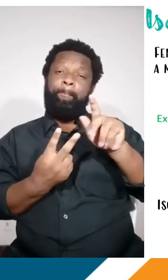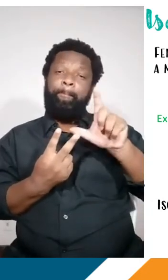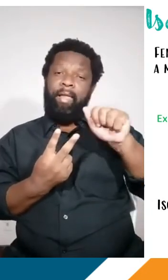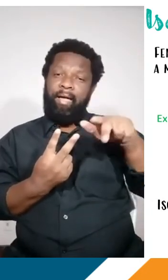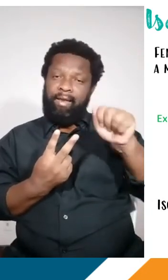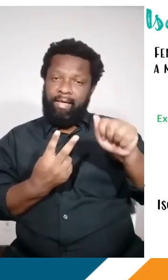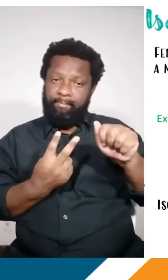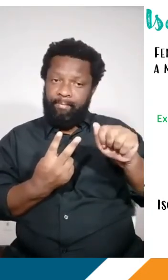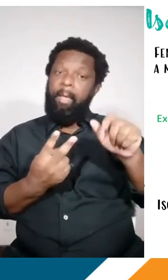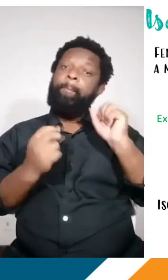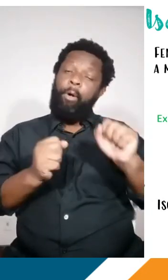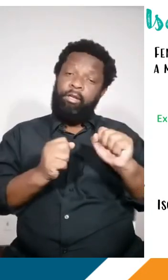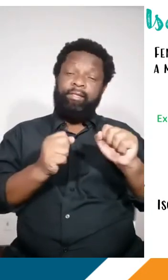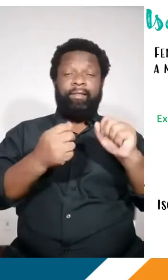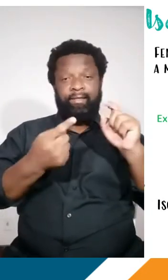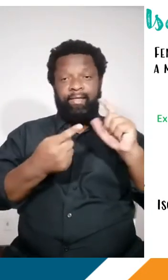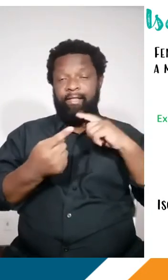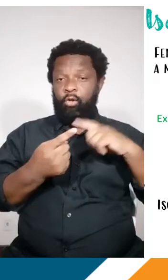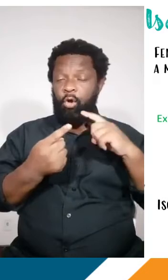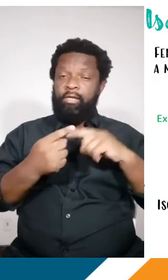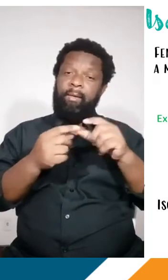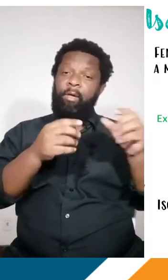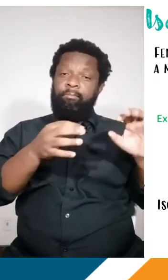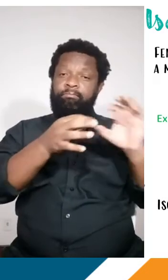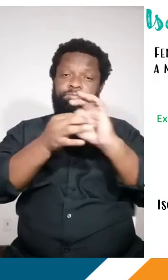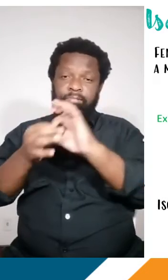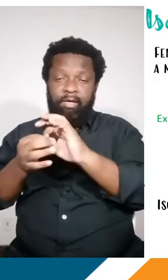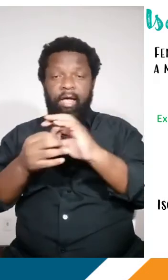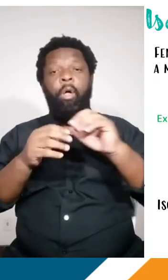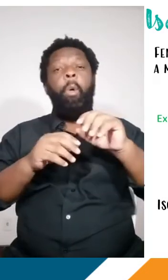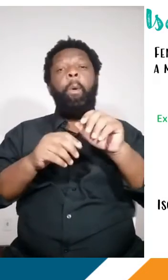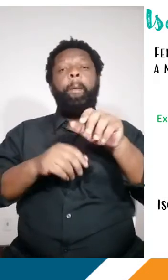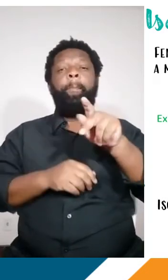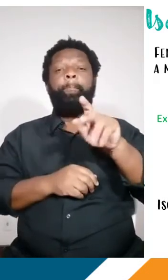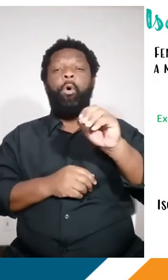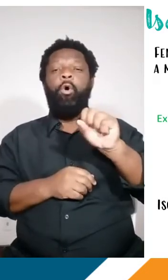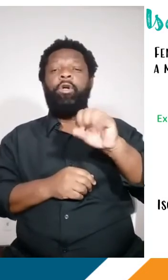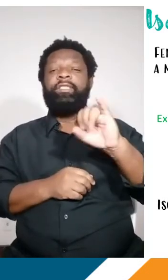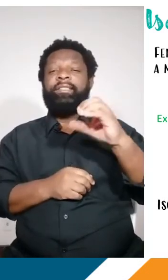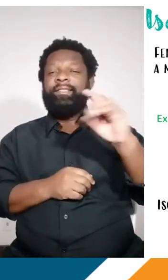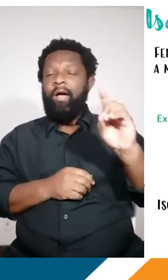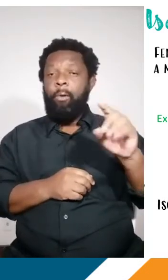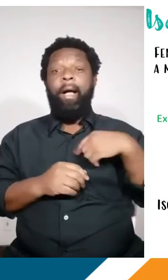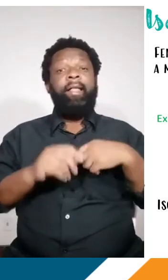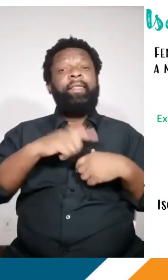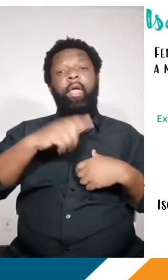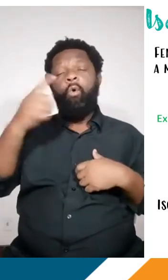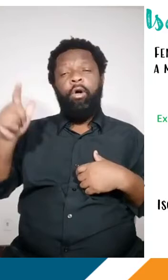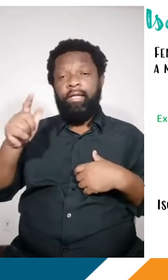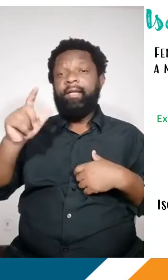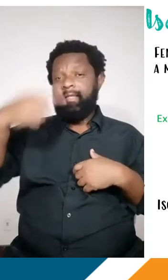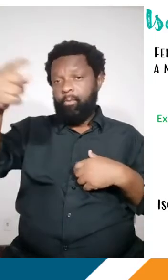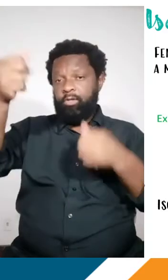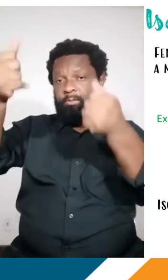ou constitucional pode ser de função, cadeia e posição. E tem um outro tipo de isomeria que vocês ainda vão ver, que